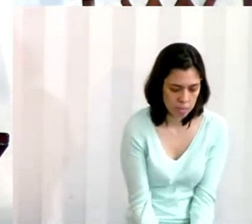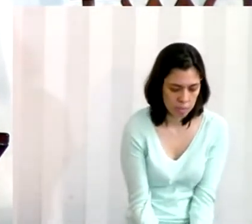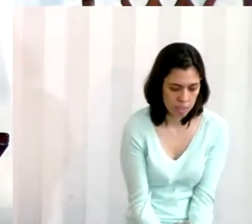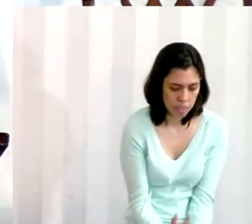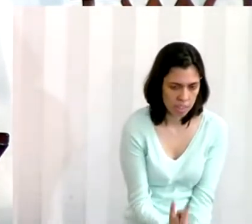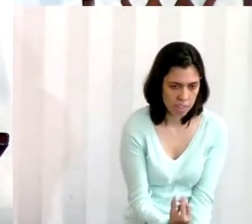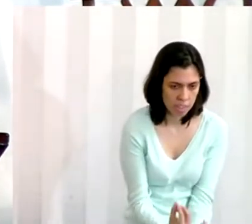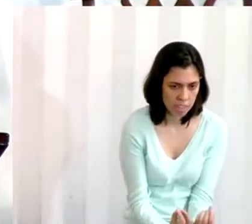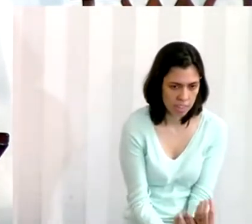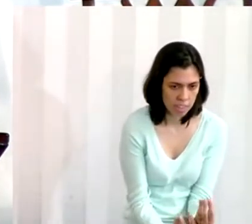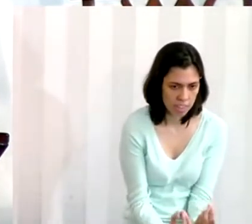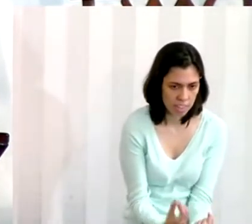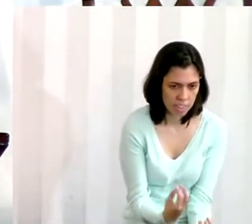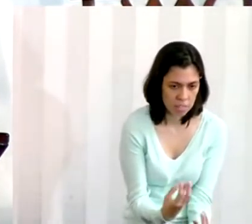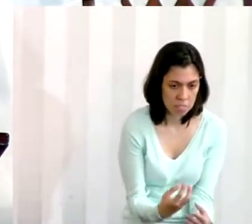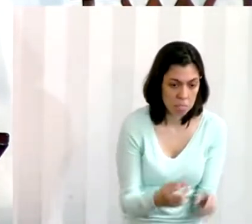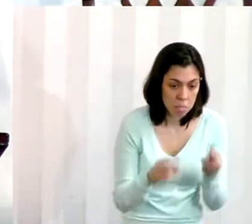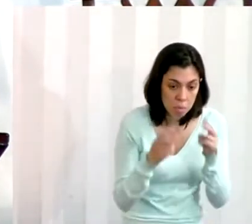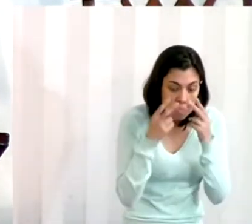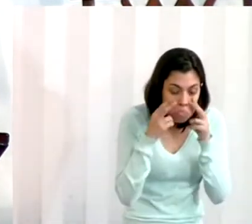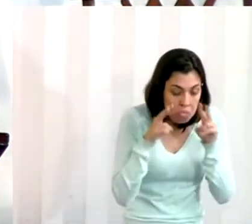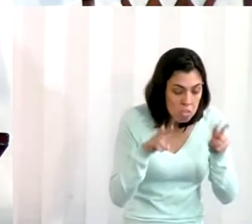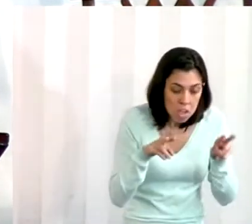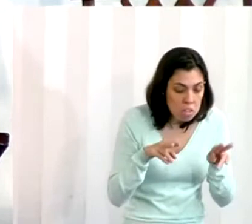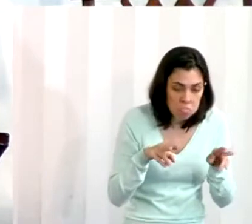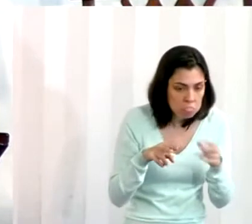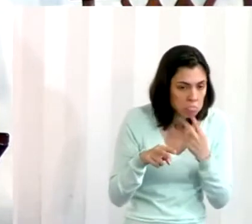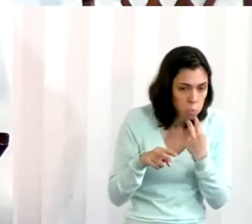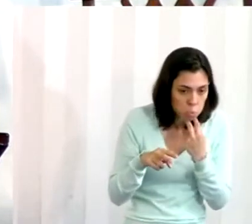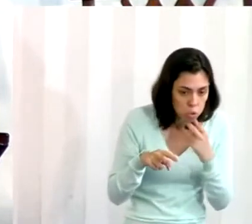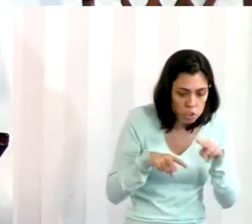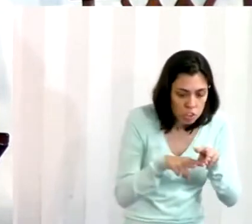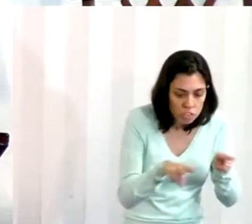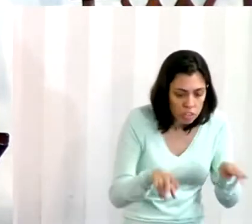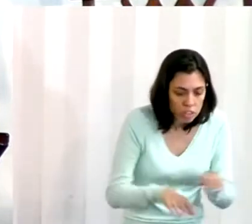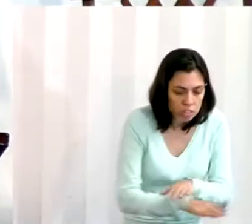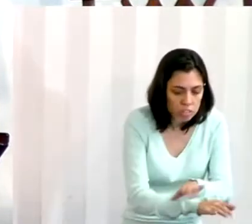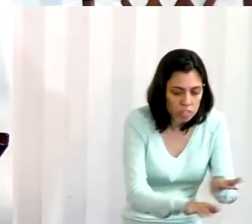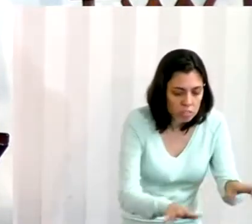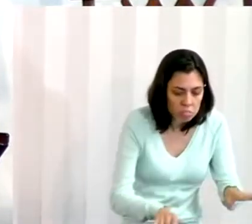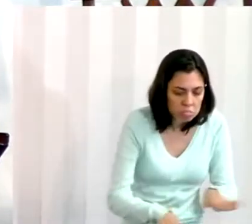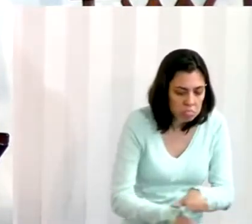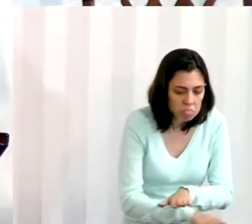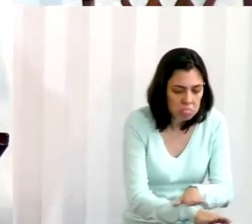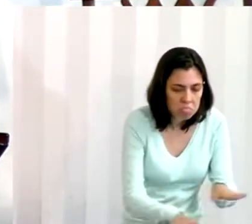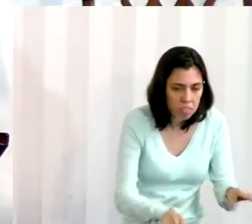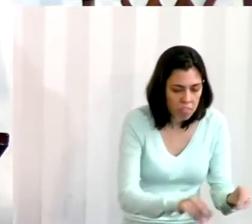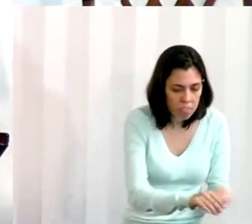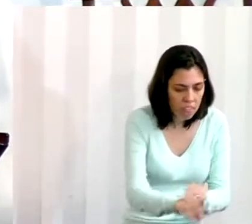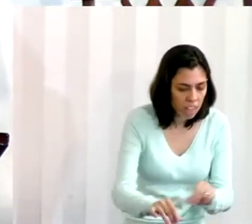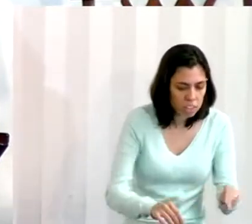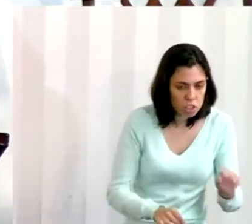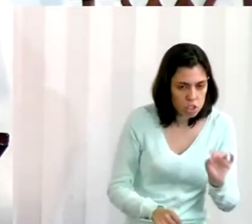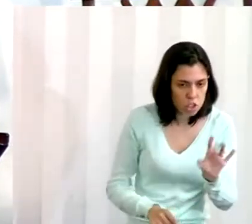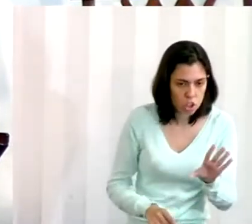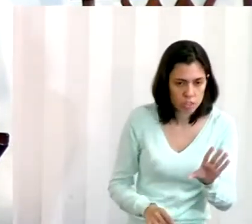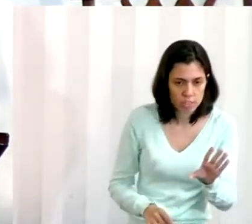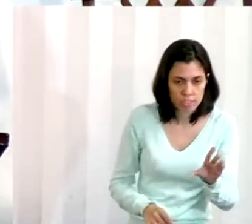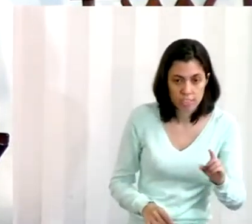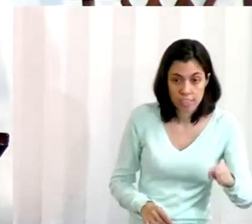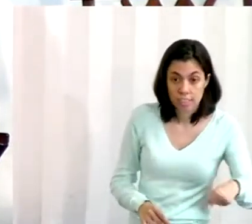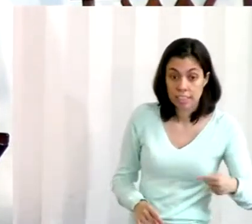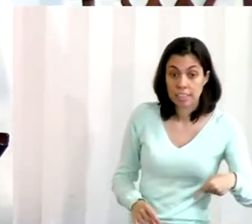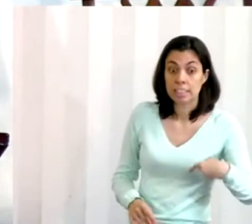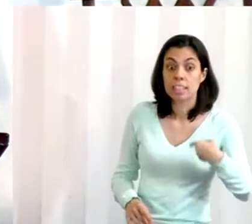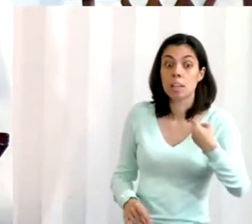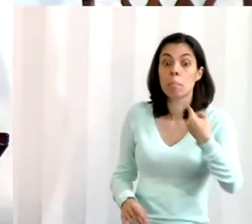de janeiro, um pouco mais, sabe o que vinha depois? A chamada chuva serôdia. Vocês já ouviram isso em algum momento? Chuva